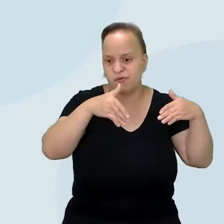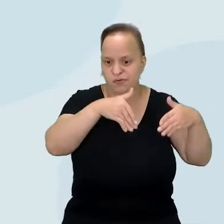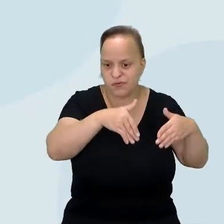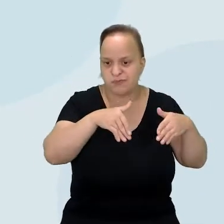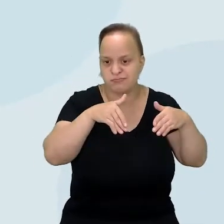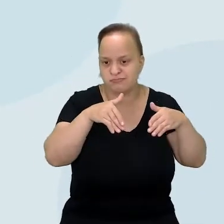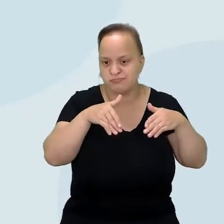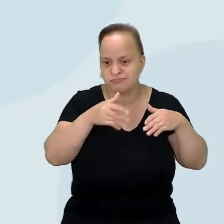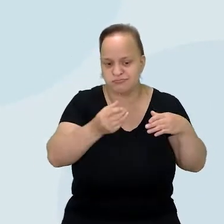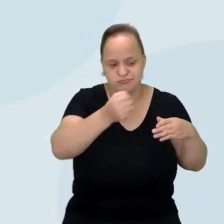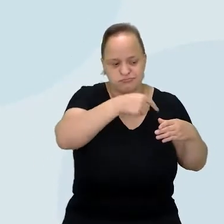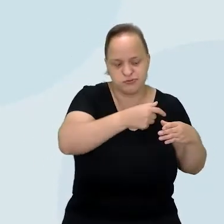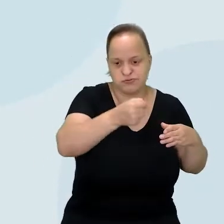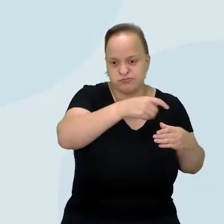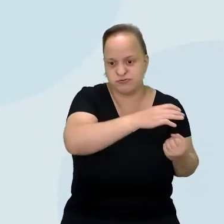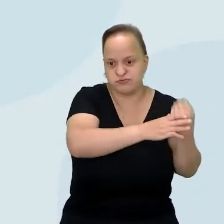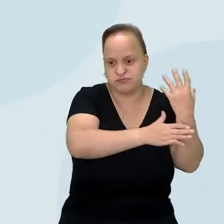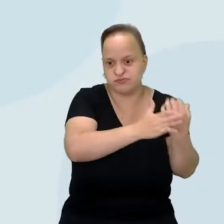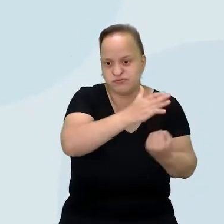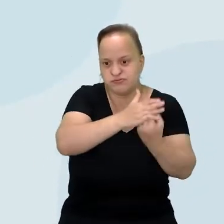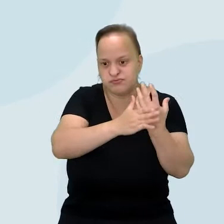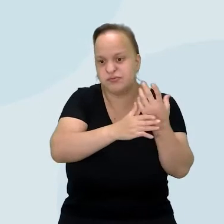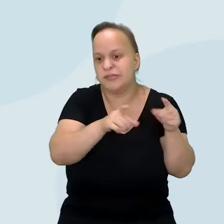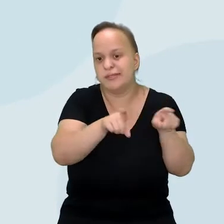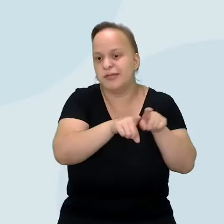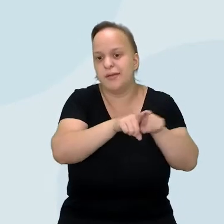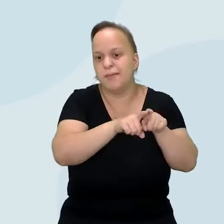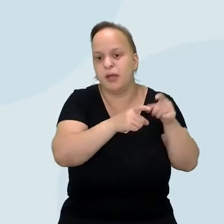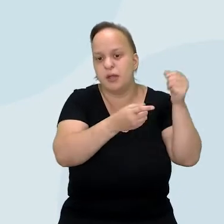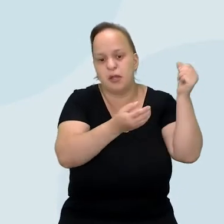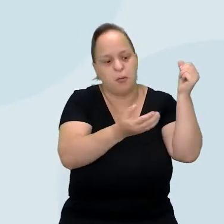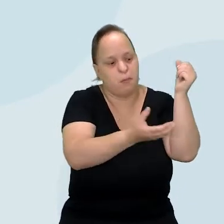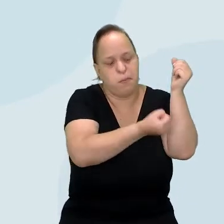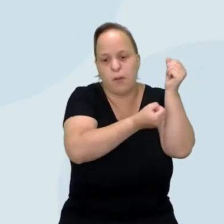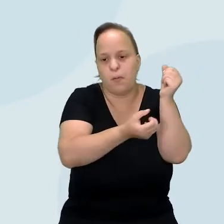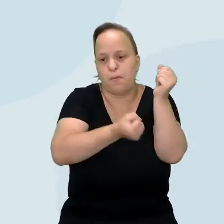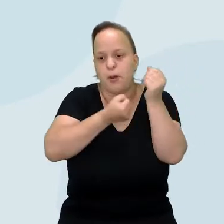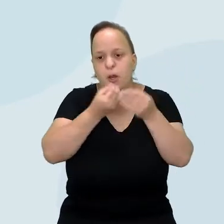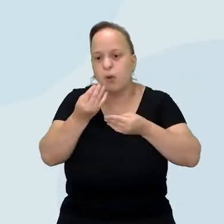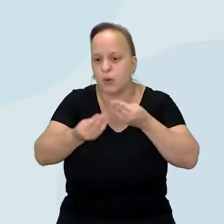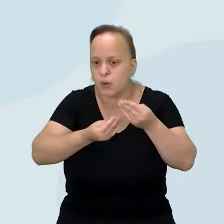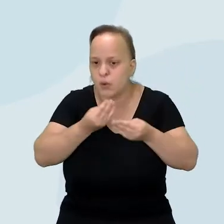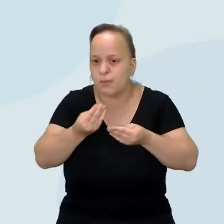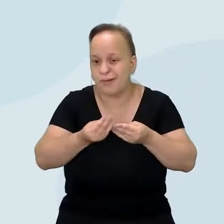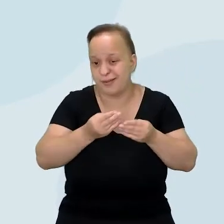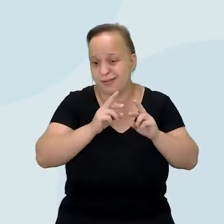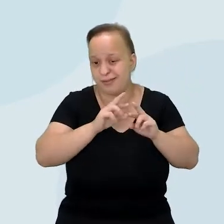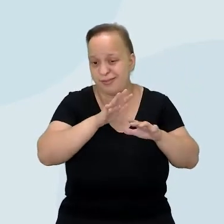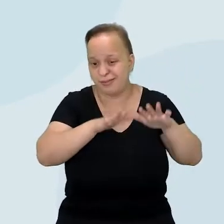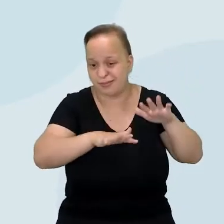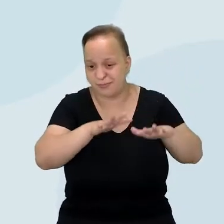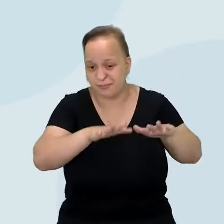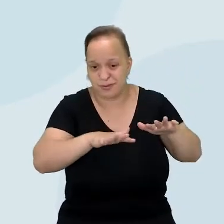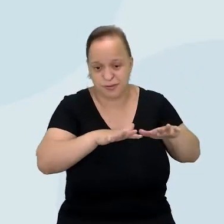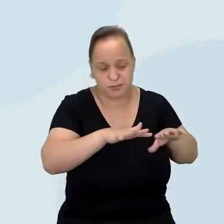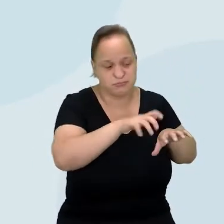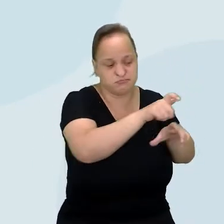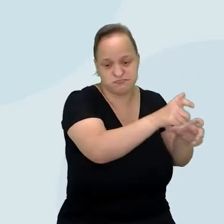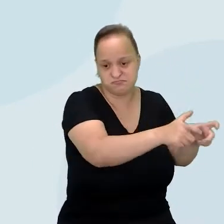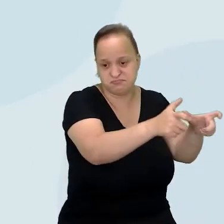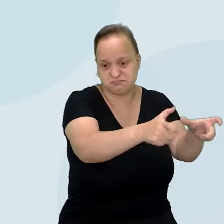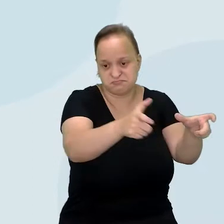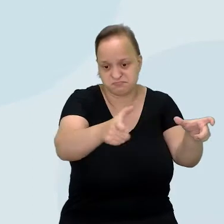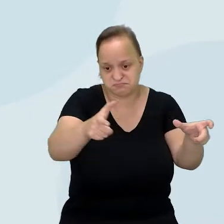o tipo de cultivo, né, que vai sendo agregado a cada local. Depende justamente